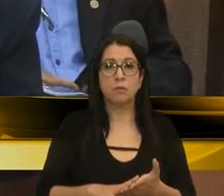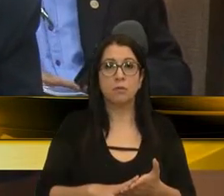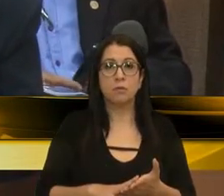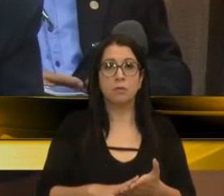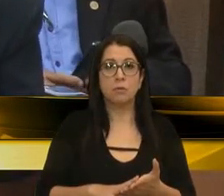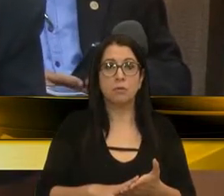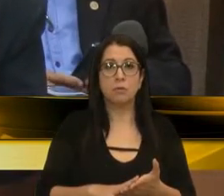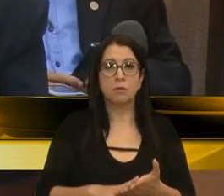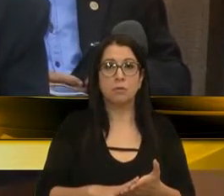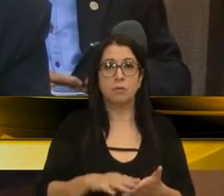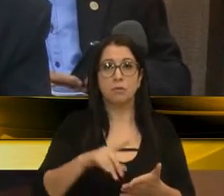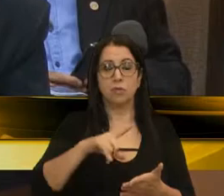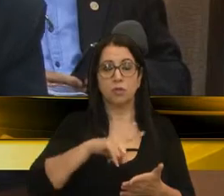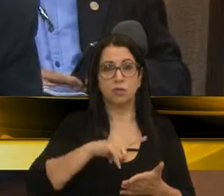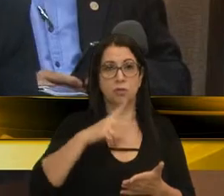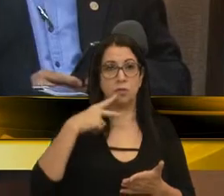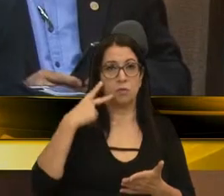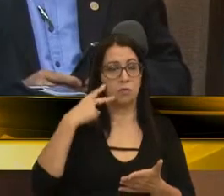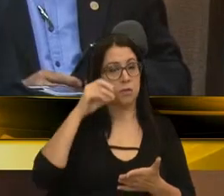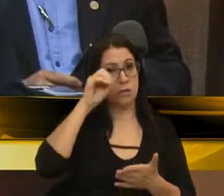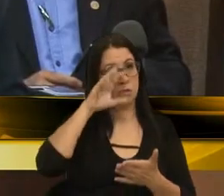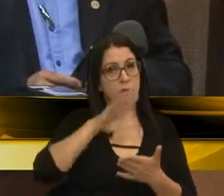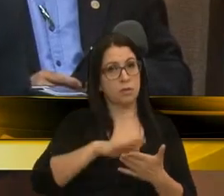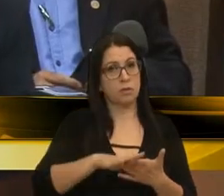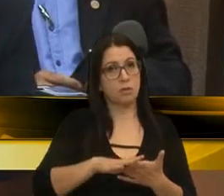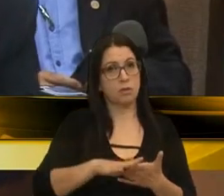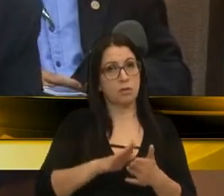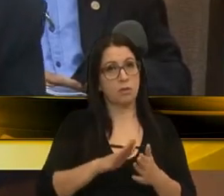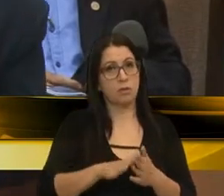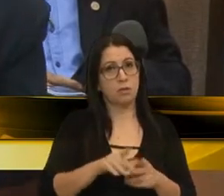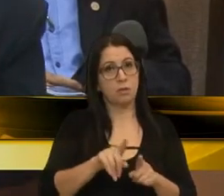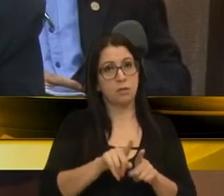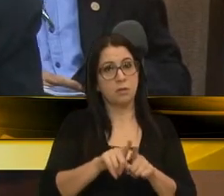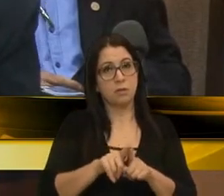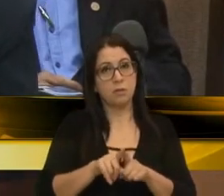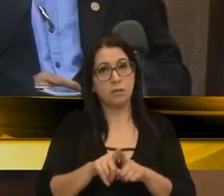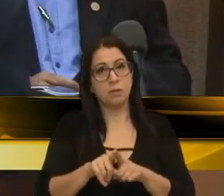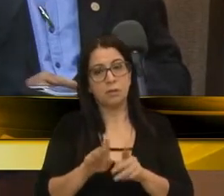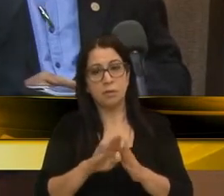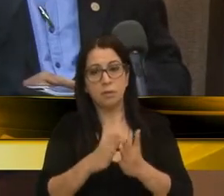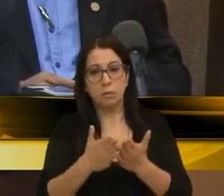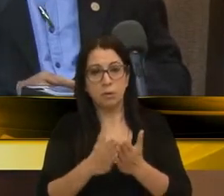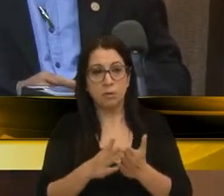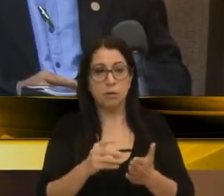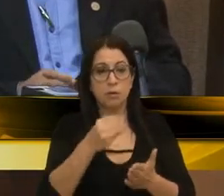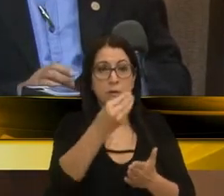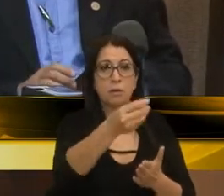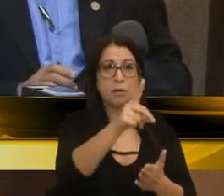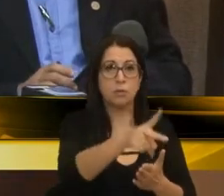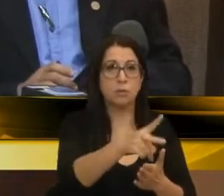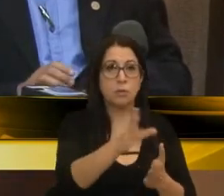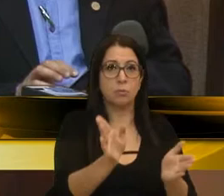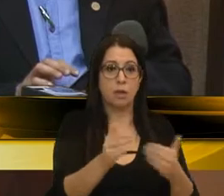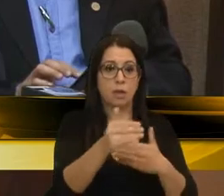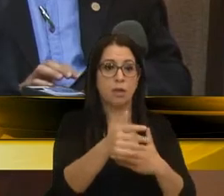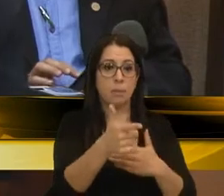quem tiver, vereador Fios, o senhor quer evangelho, quem tiver uma Bíblia, daí ganha duas, porque daí tem que devolver a Bíblia e pegar a caixa de bala